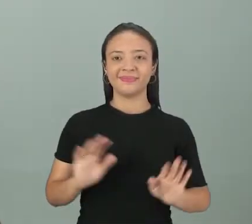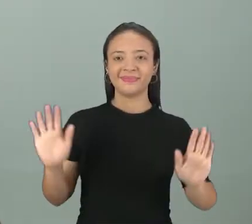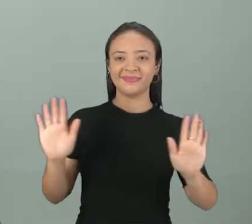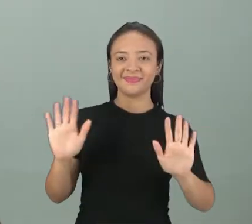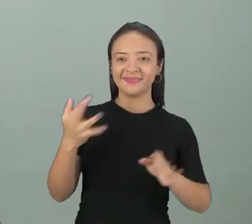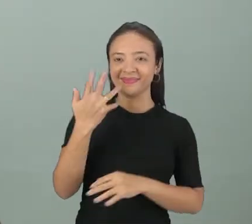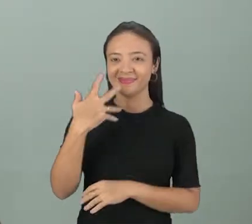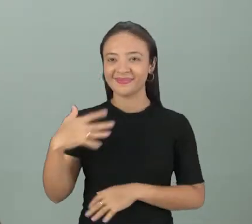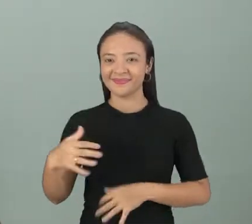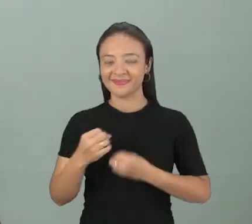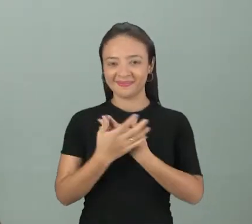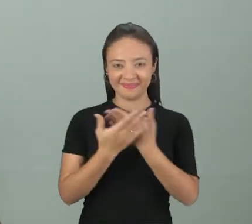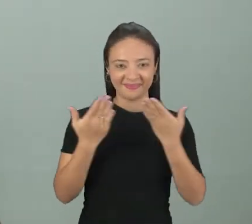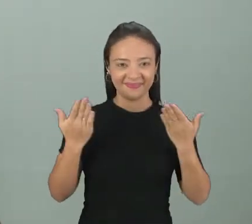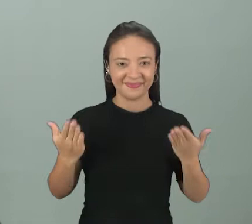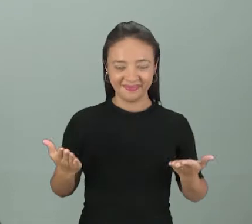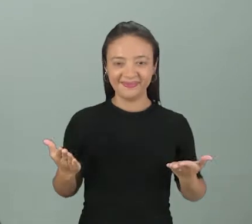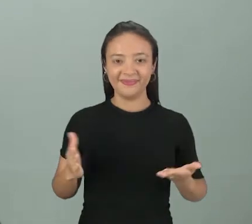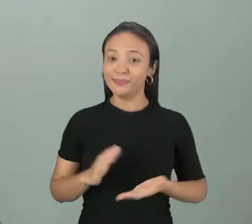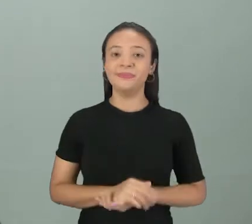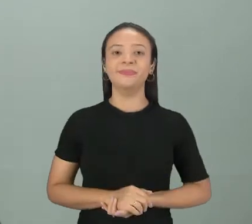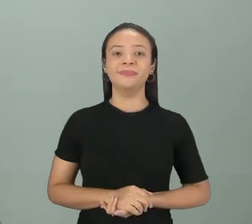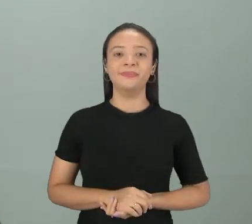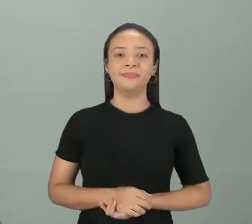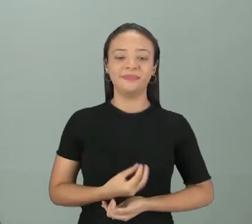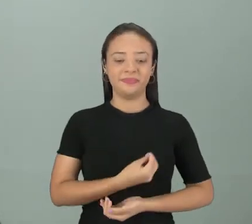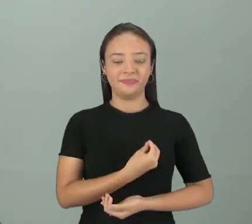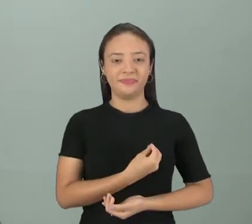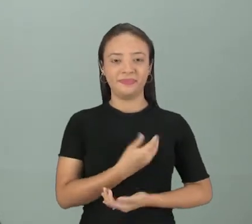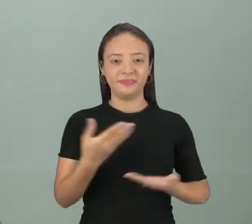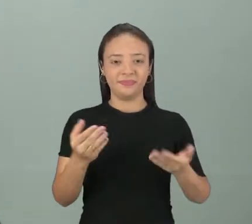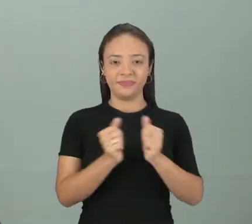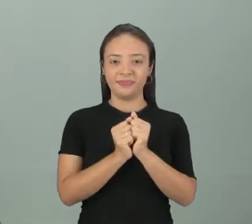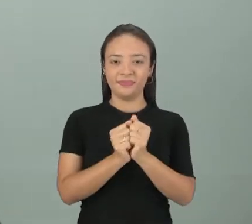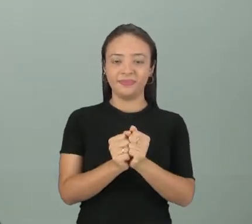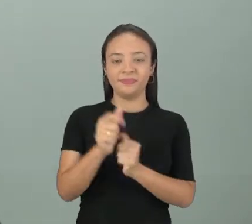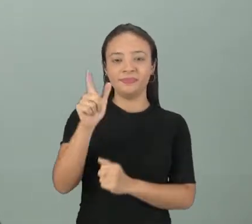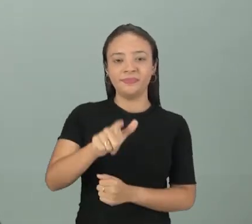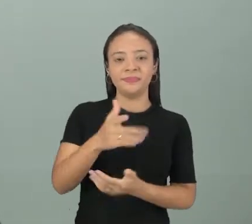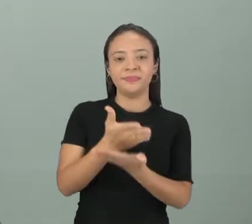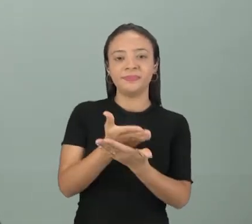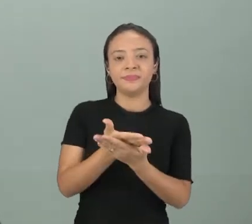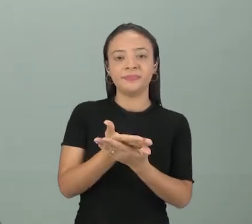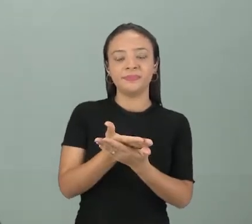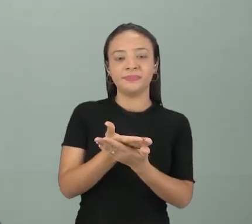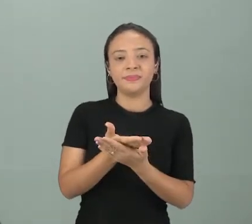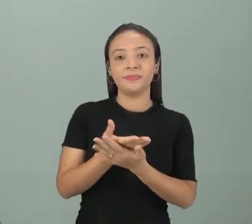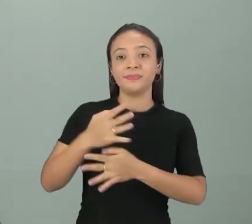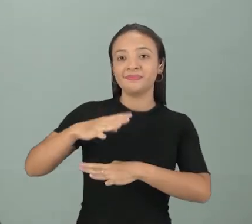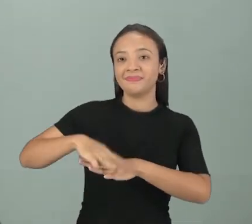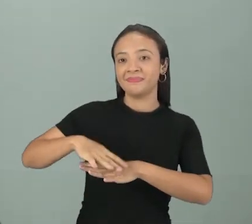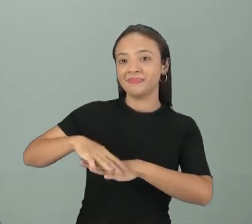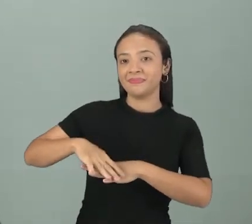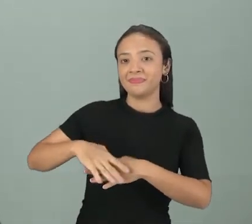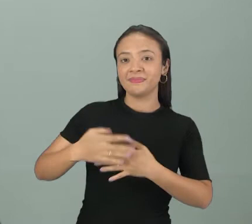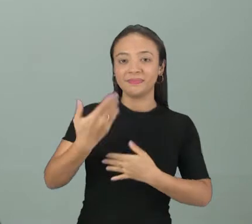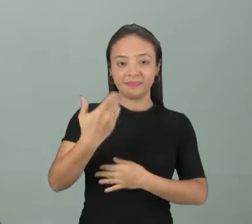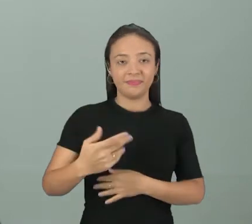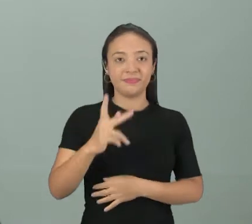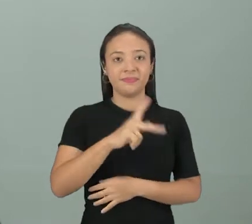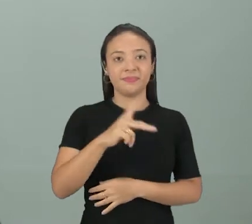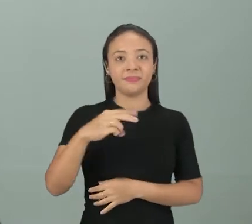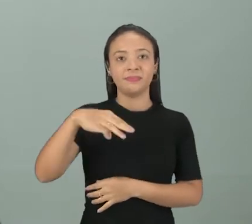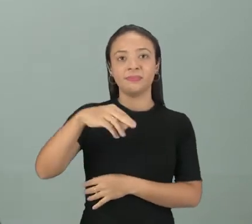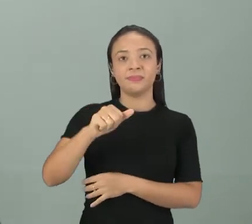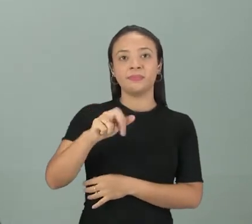o Olá crianças tudo bem com vocês estamos aqui hoje juntos para mais uma aula de matemática isso mesmo só